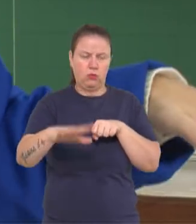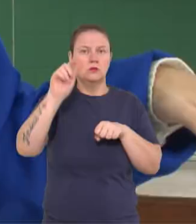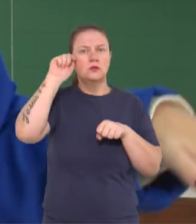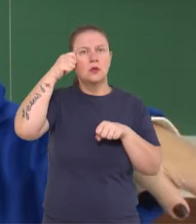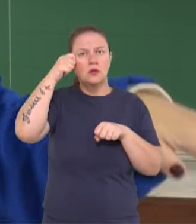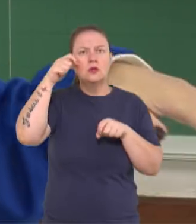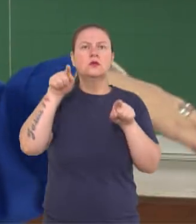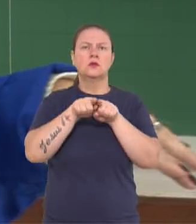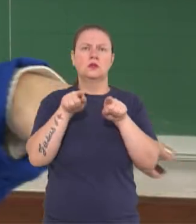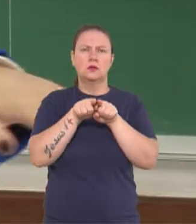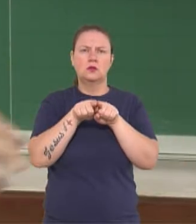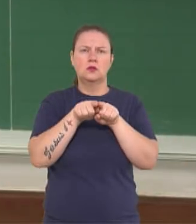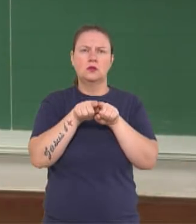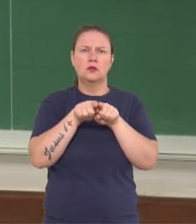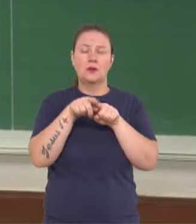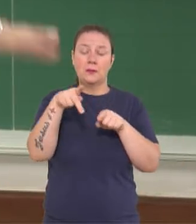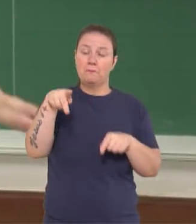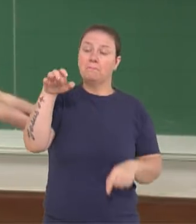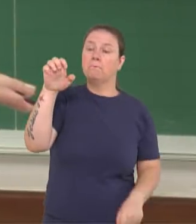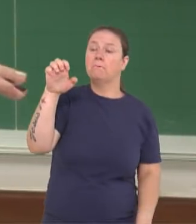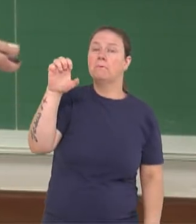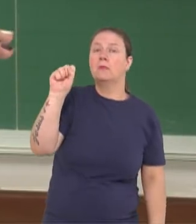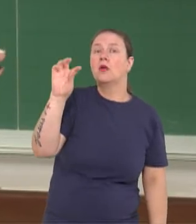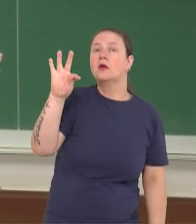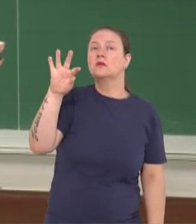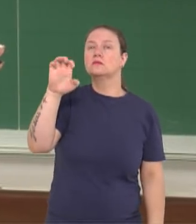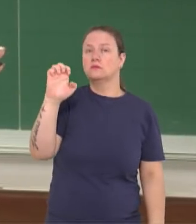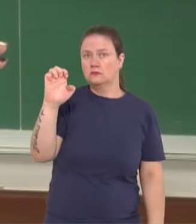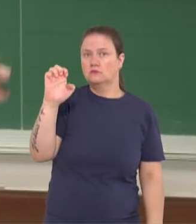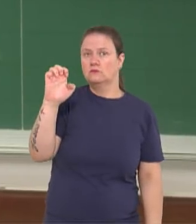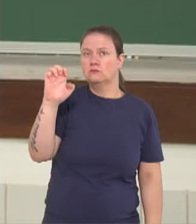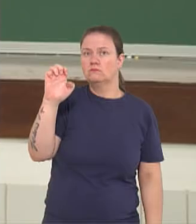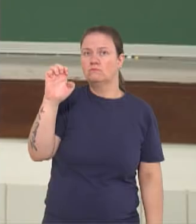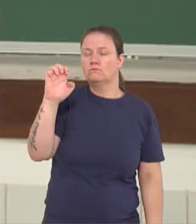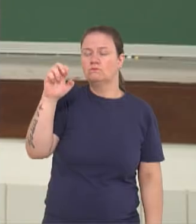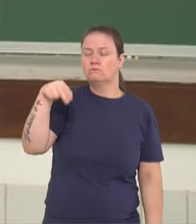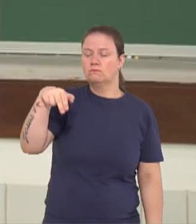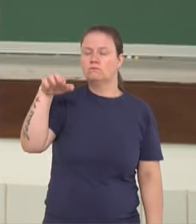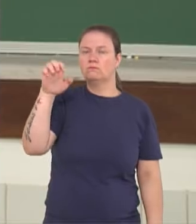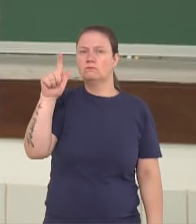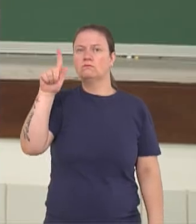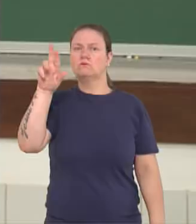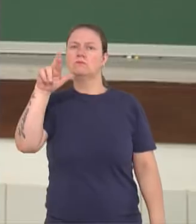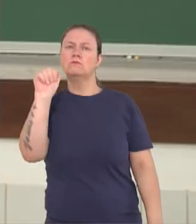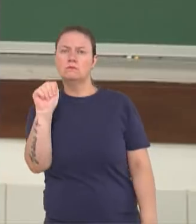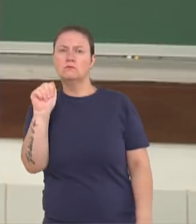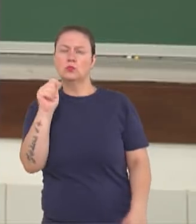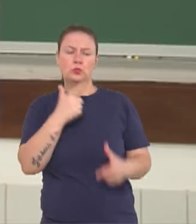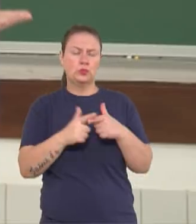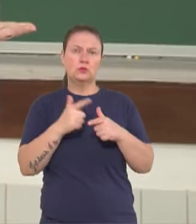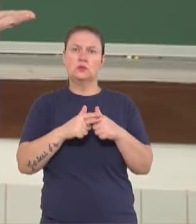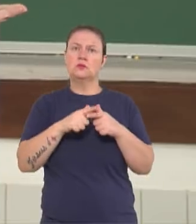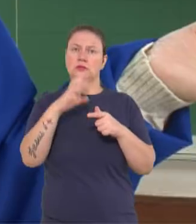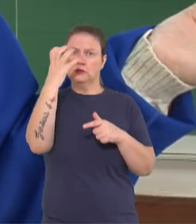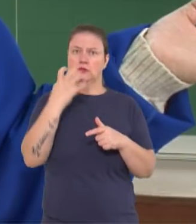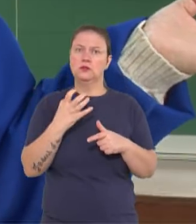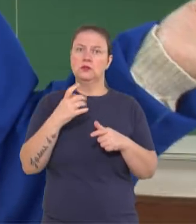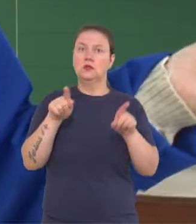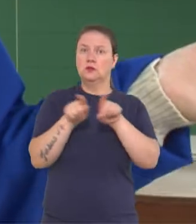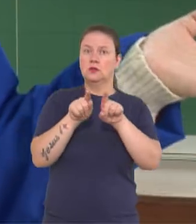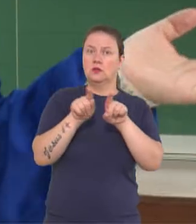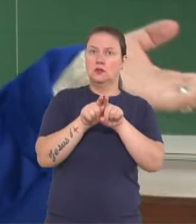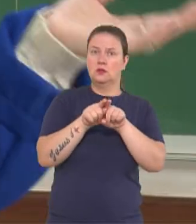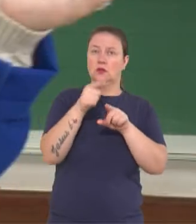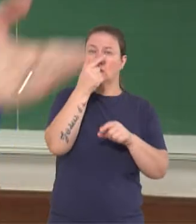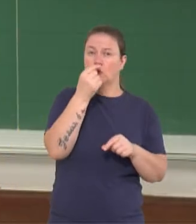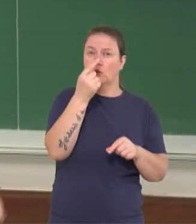pessoas também, né? Não havia cura na época, né? E mais recentemente a gente pode pensar no influenza A, né? O H1N1,